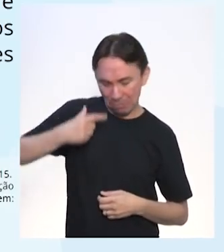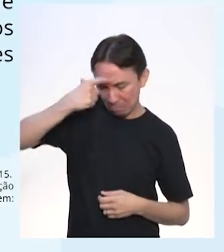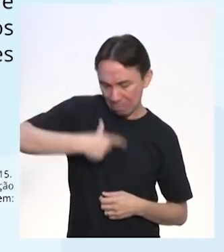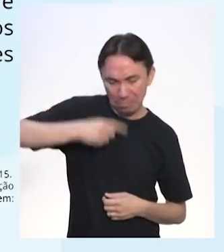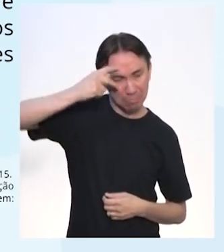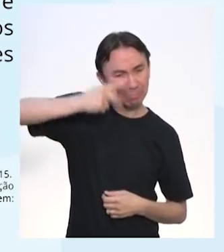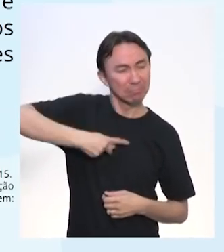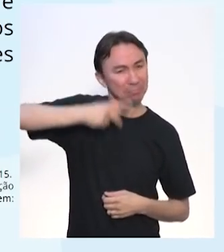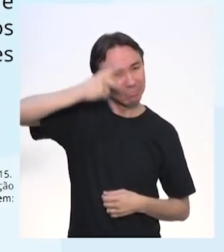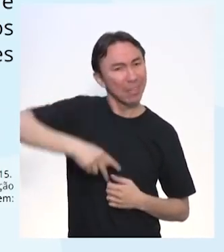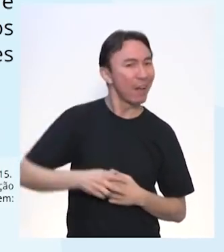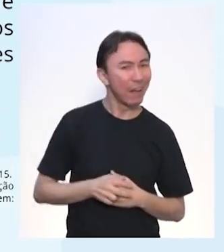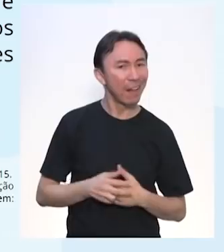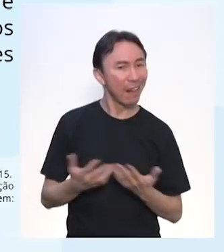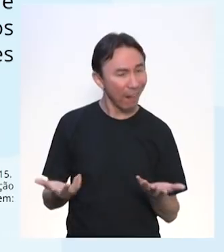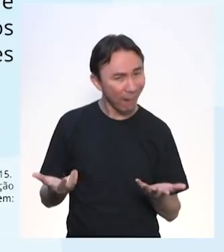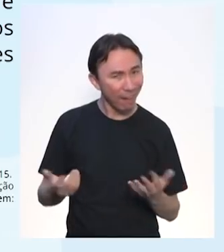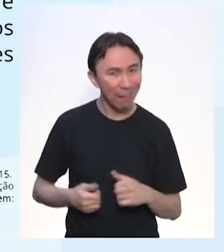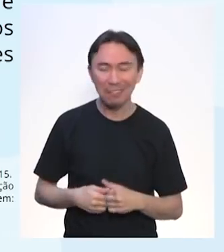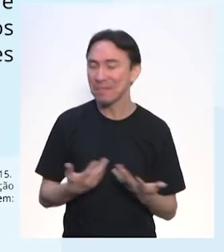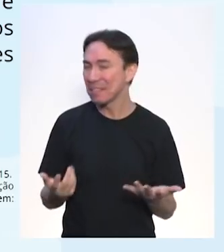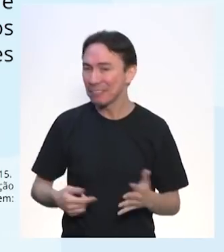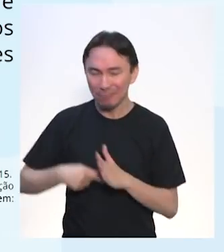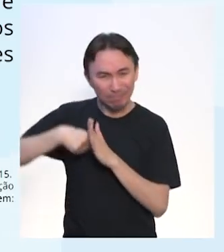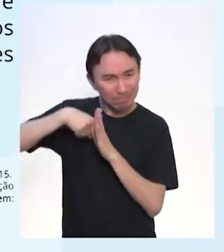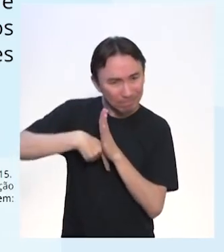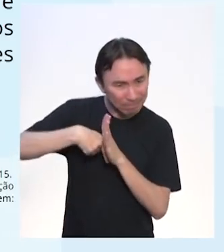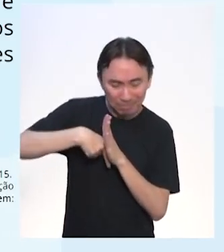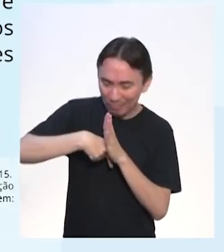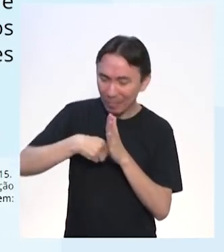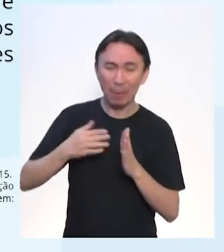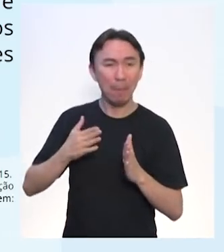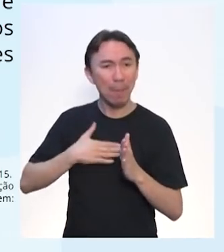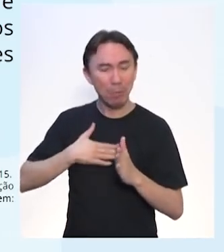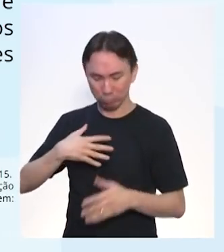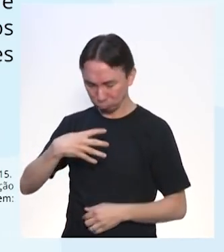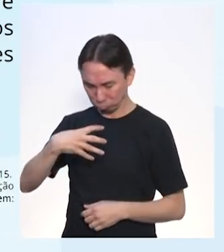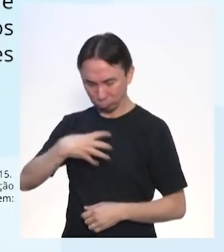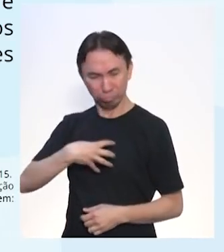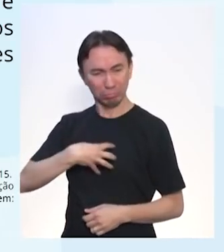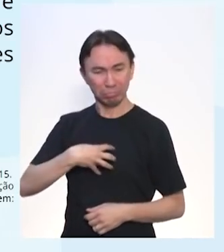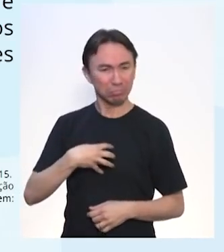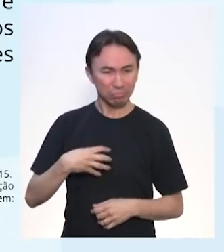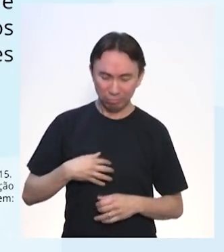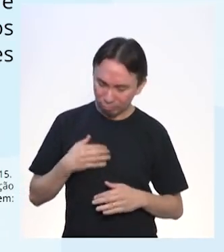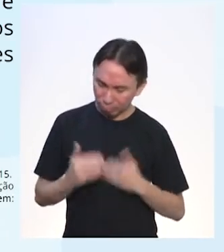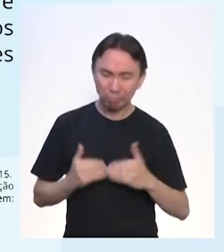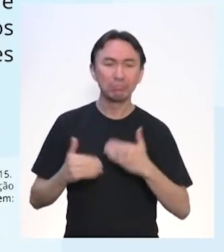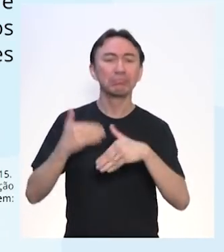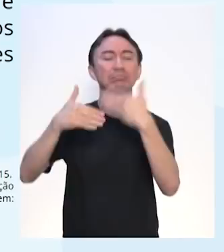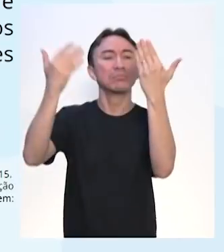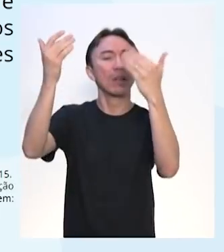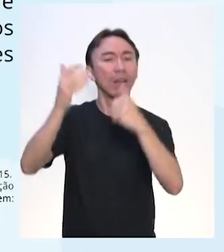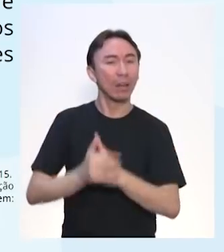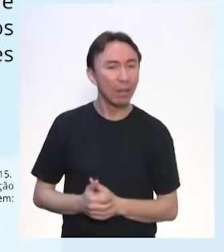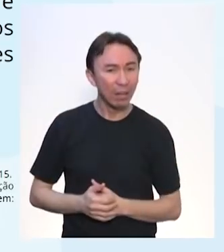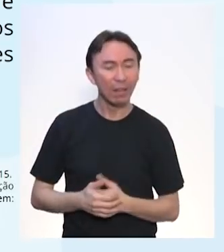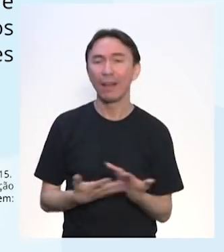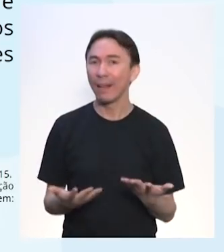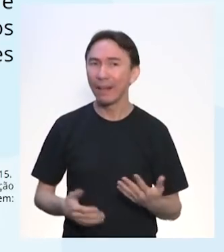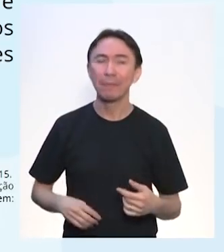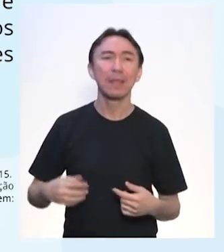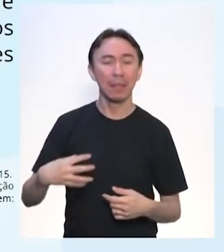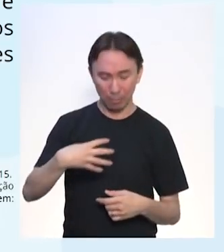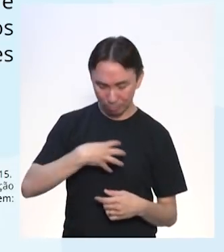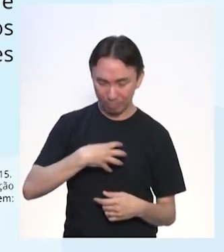mesmo, desenvolvendo e fortalecendo a sua identidade. Então, é o desenvolvimento dos talentos